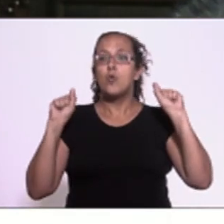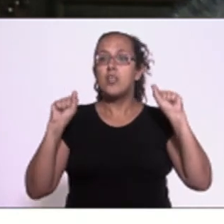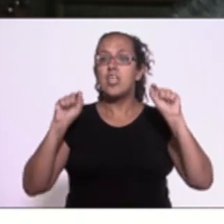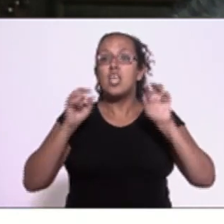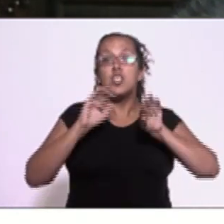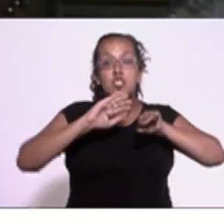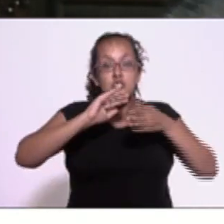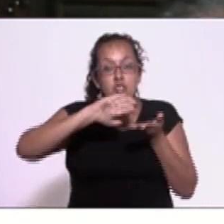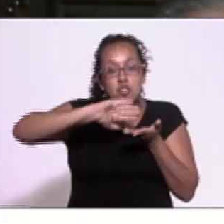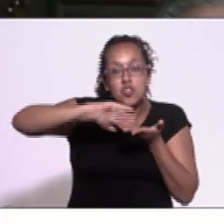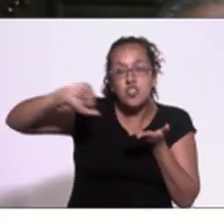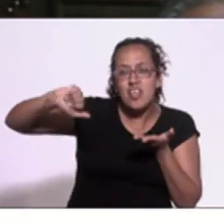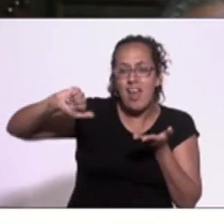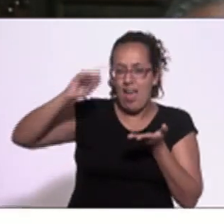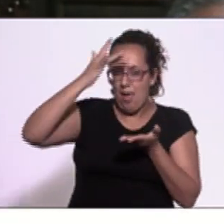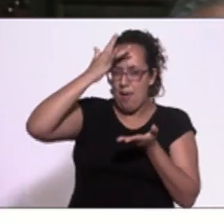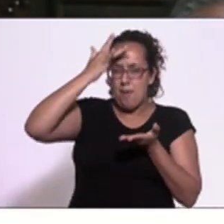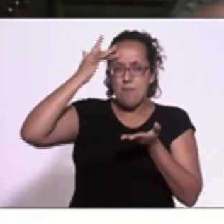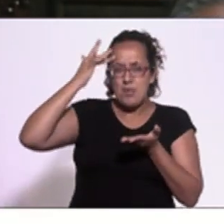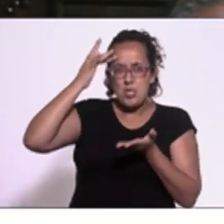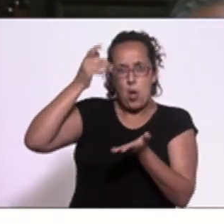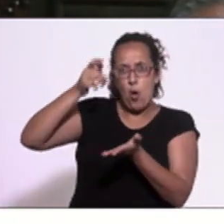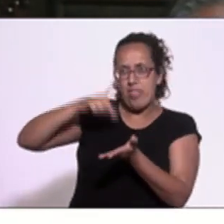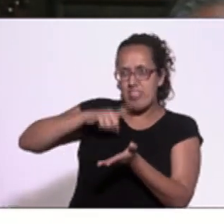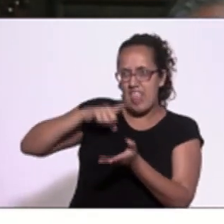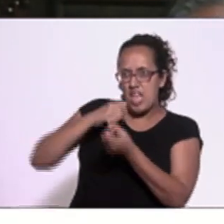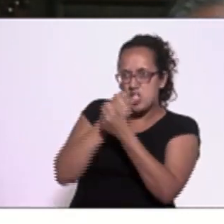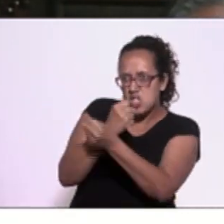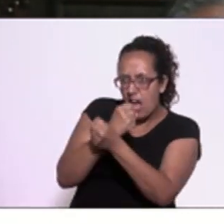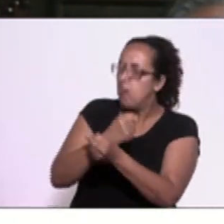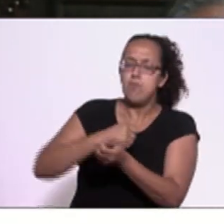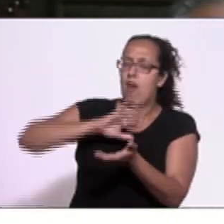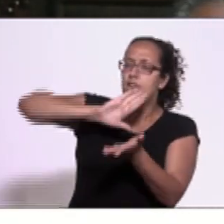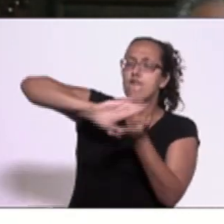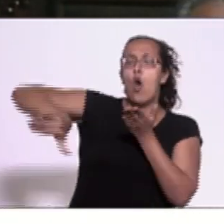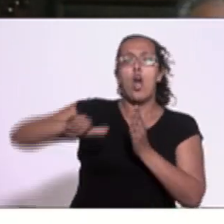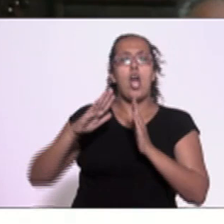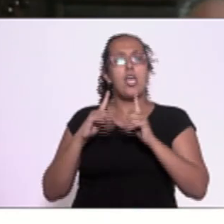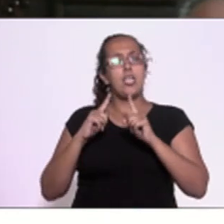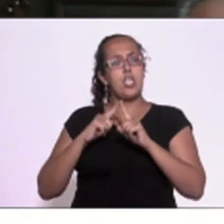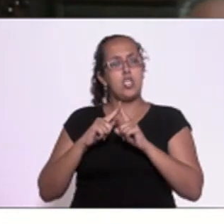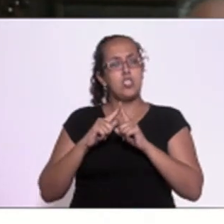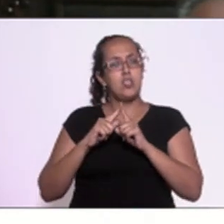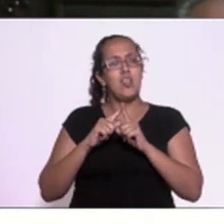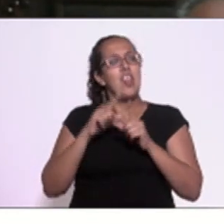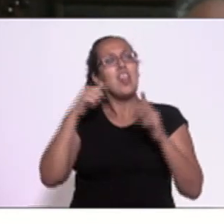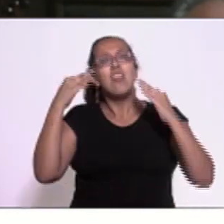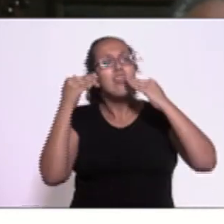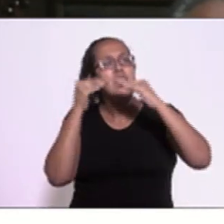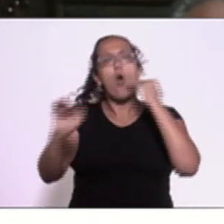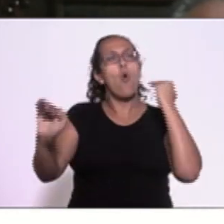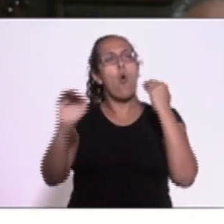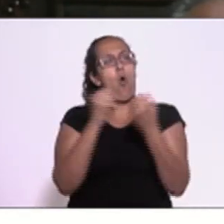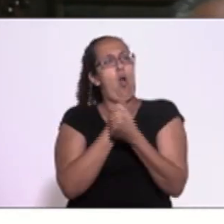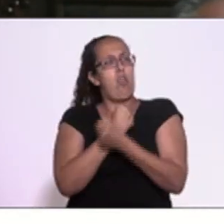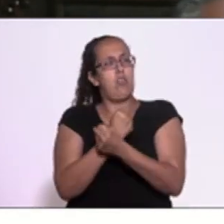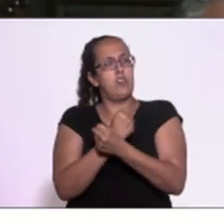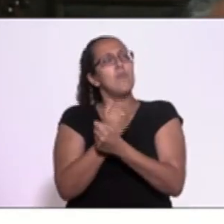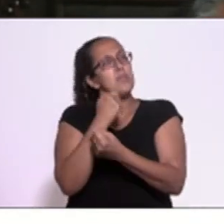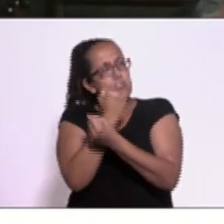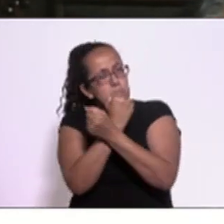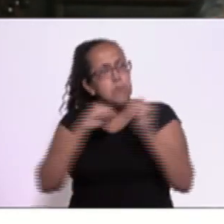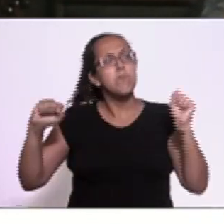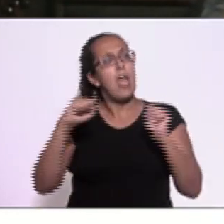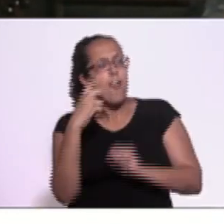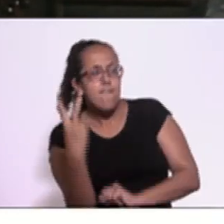da igreja quem fosse proprietário de escravos. Para além de condenar a escravidão, valorizaram a raça